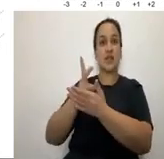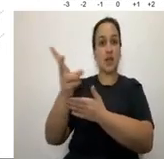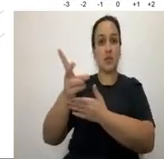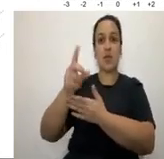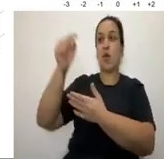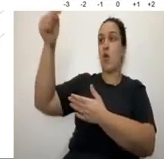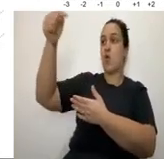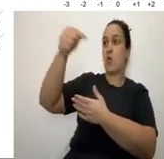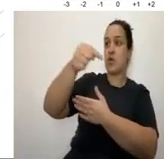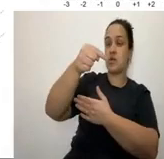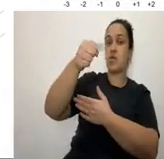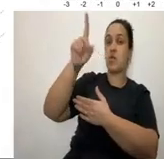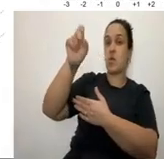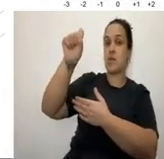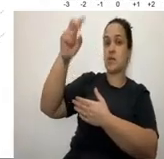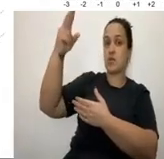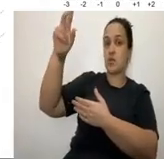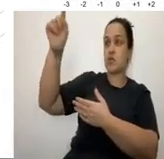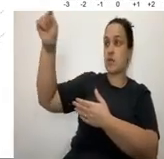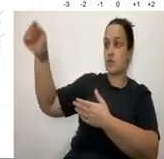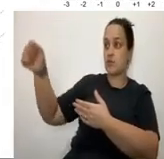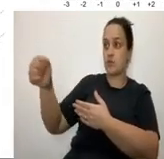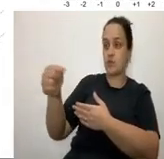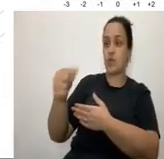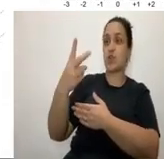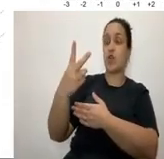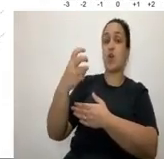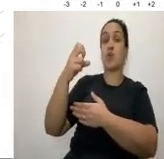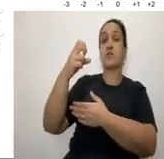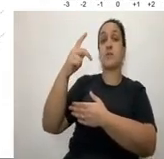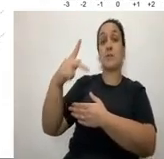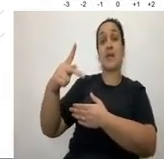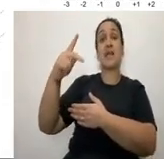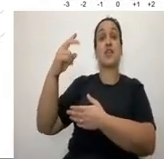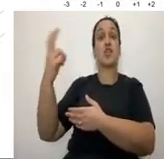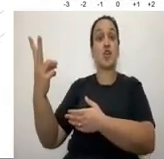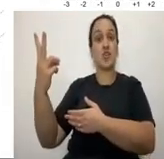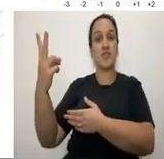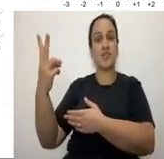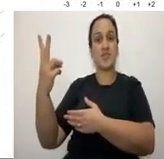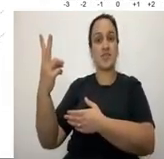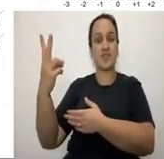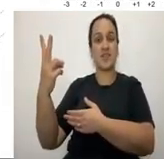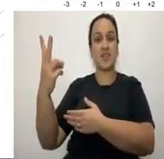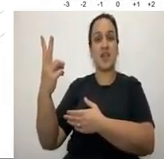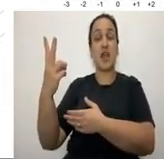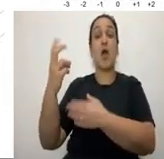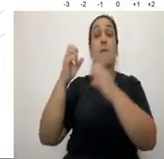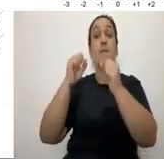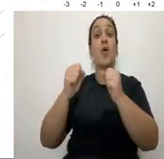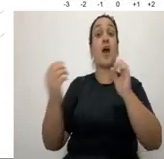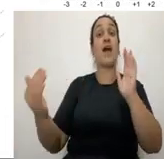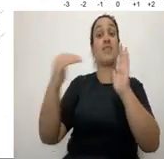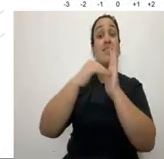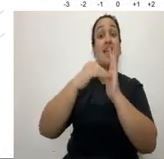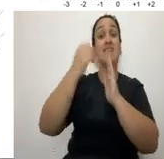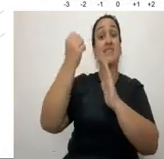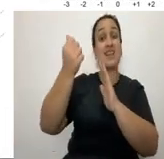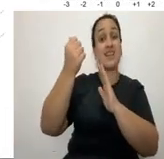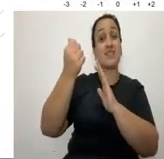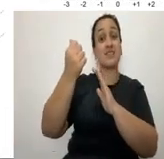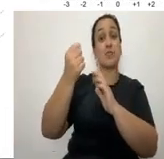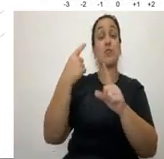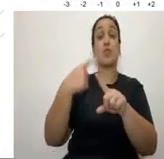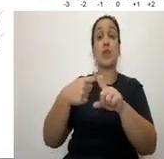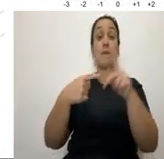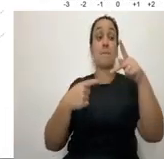Ó. Fechou esse aqui, eu vou no próximo, 2s2, fechou, agora eu vou no próximo, 2p2. Pode ir